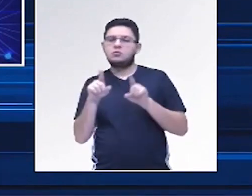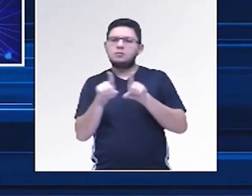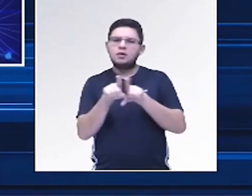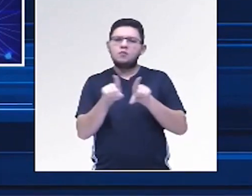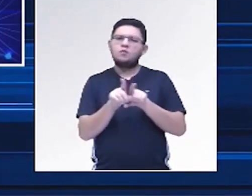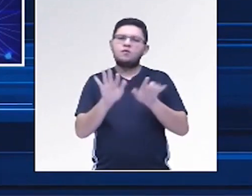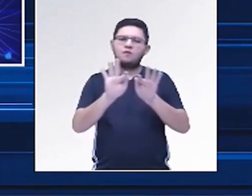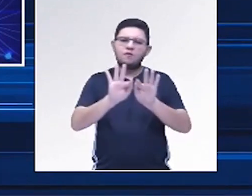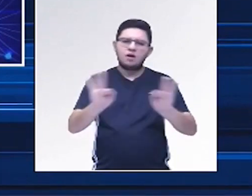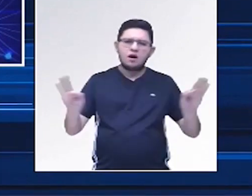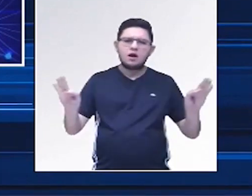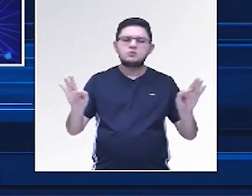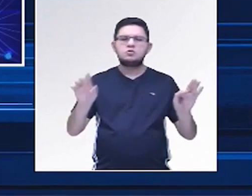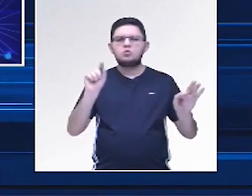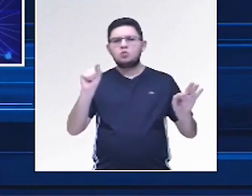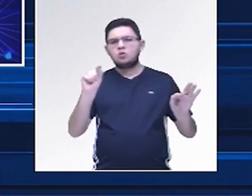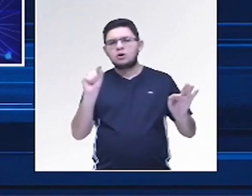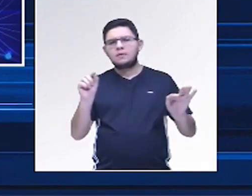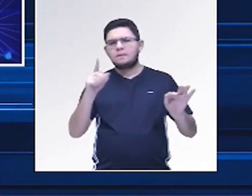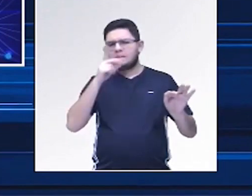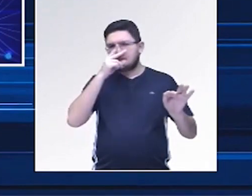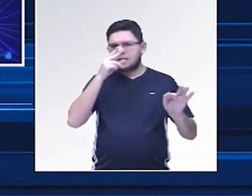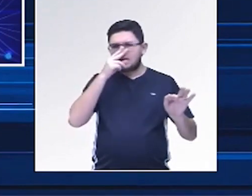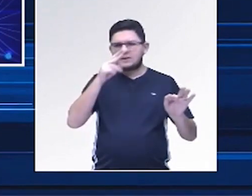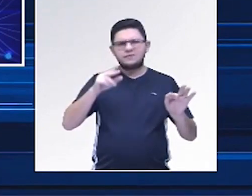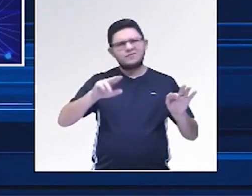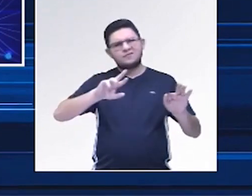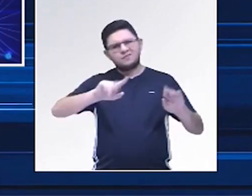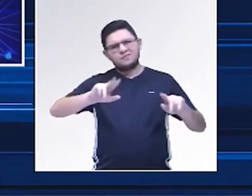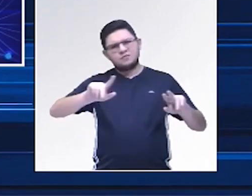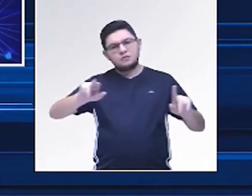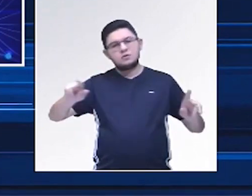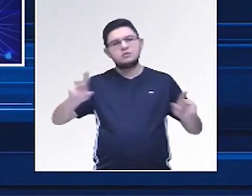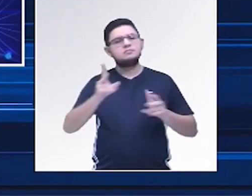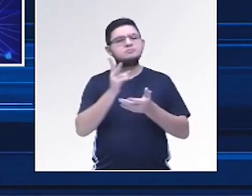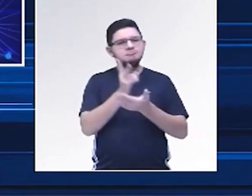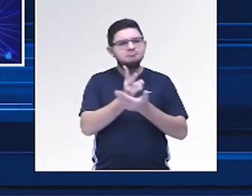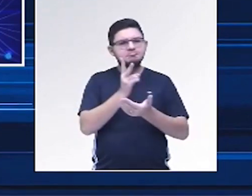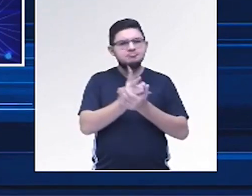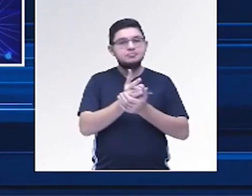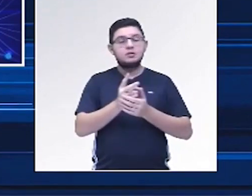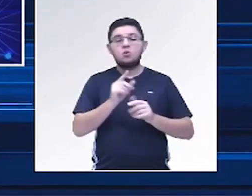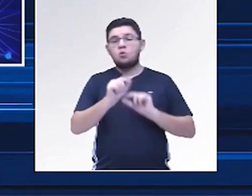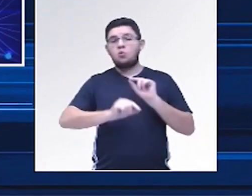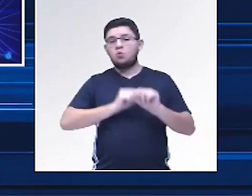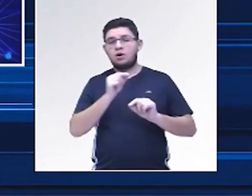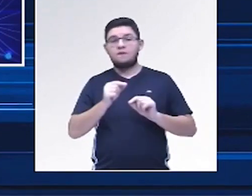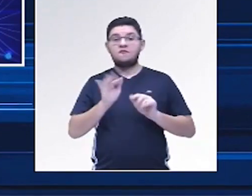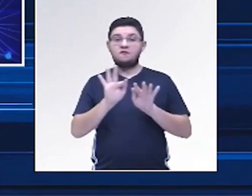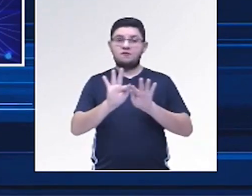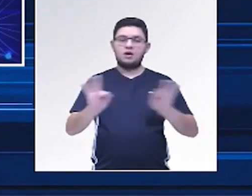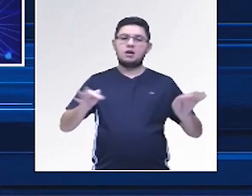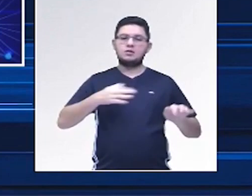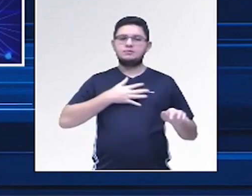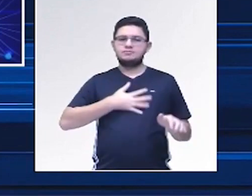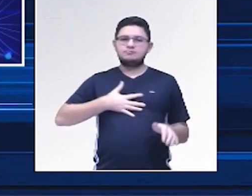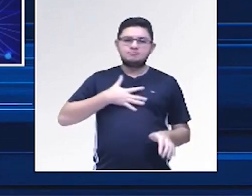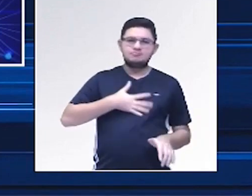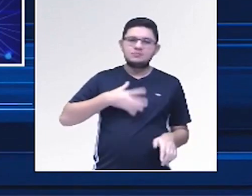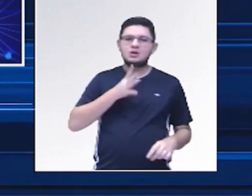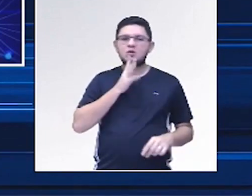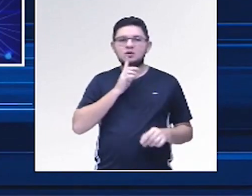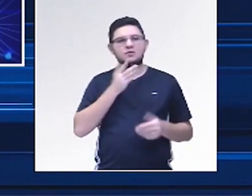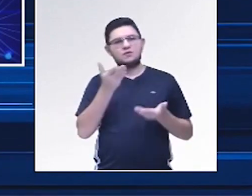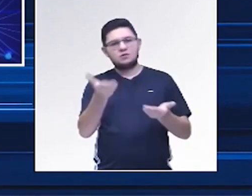parecida. Nice to meet you, good to meet you, pleased to meet you, que é prazer em conhecer você. Então, para quem não anotou,